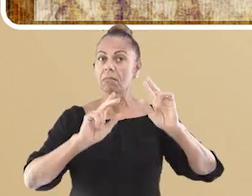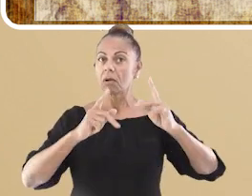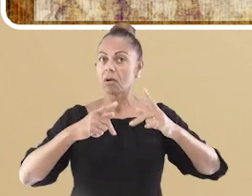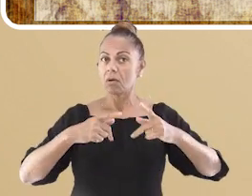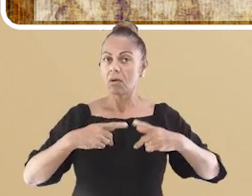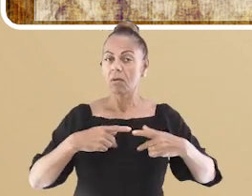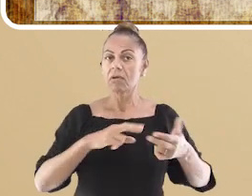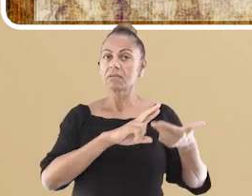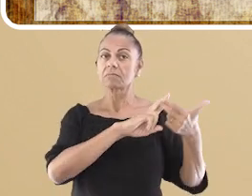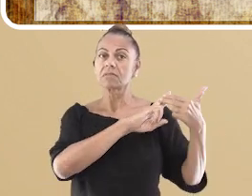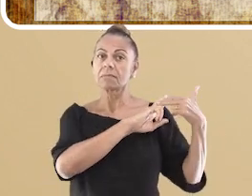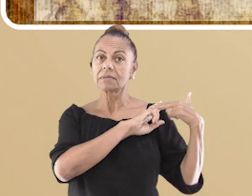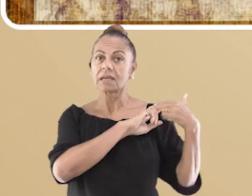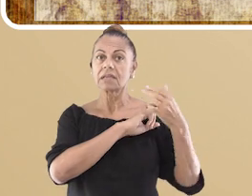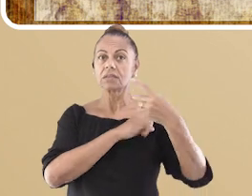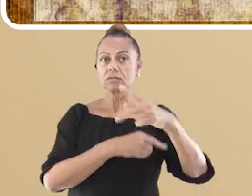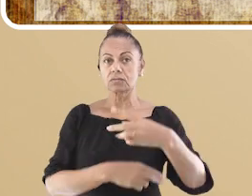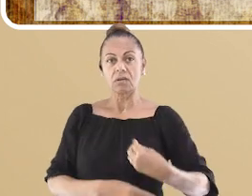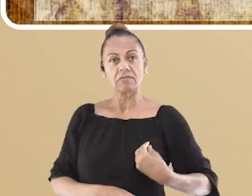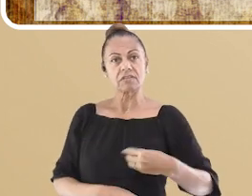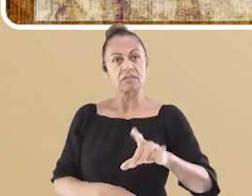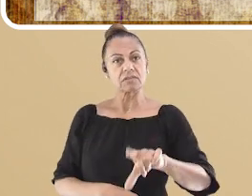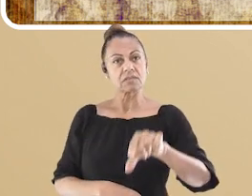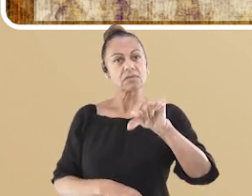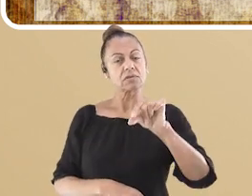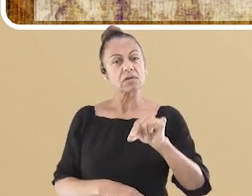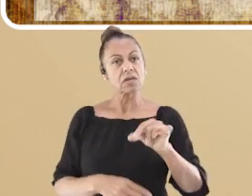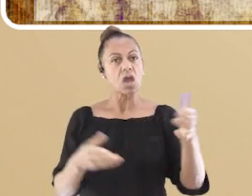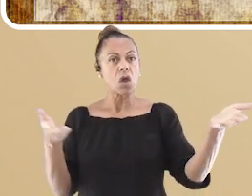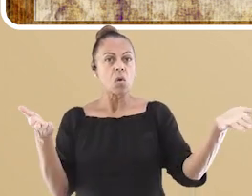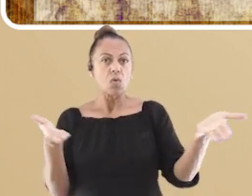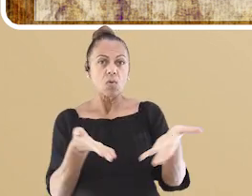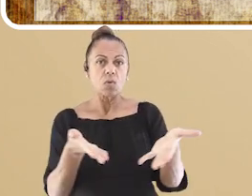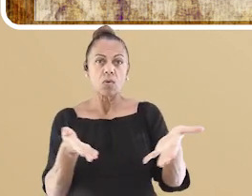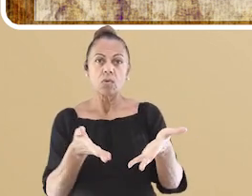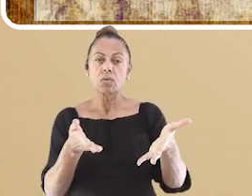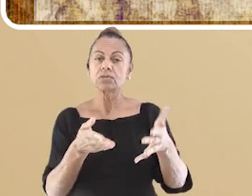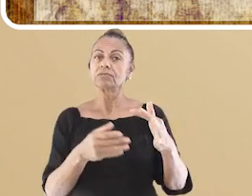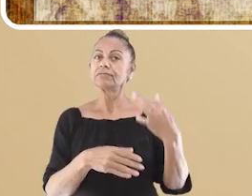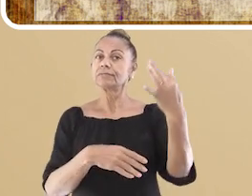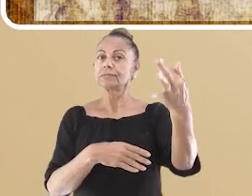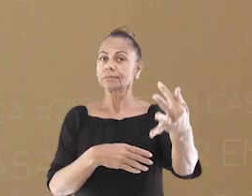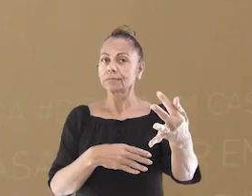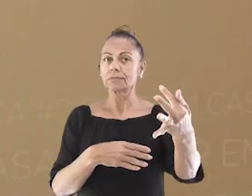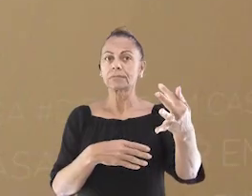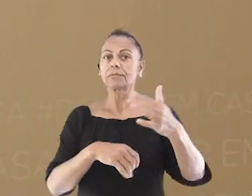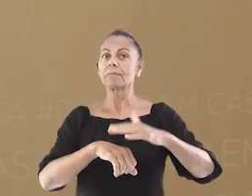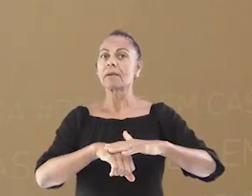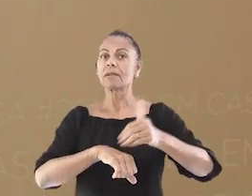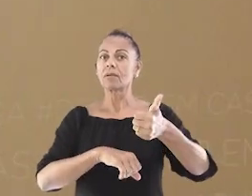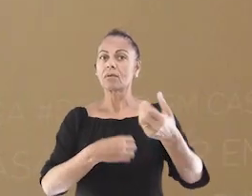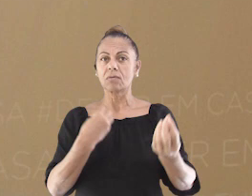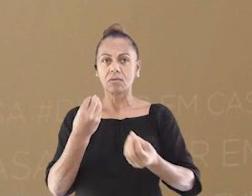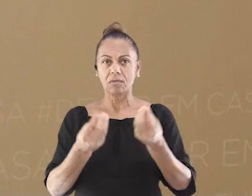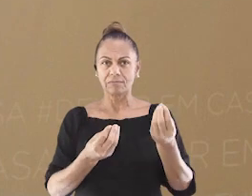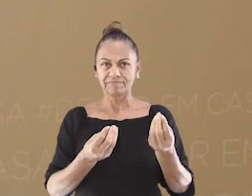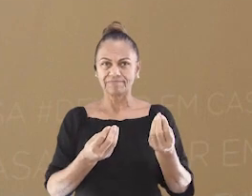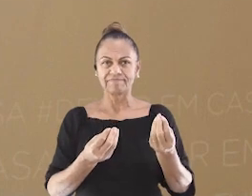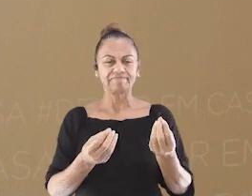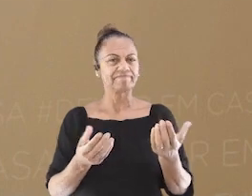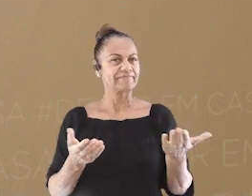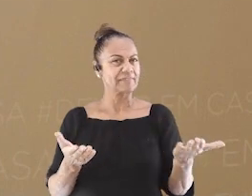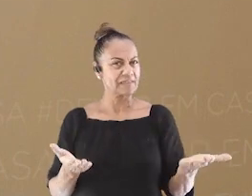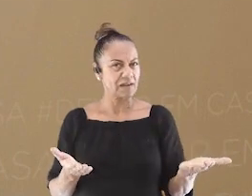sobre a sua vida o que é melhor para o presente e para o futuro. Vamos começar falando